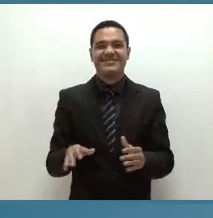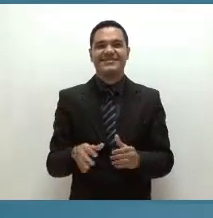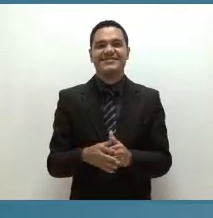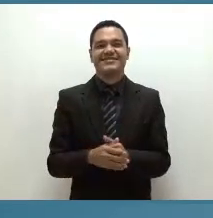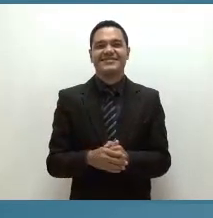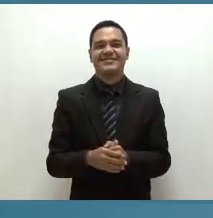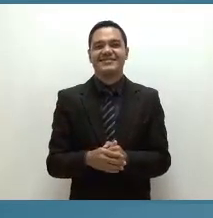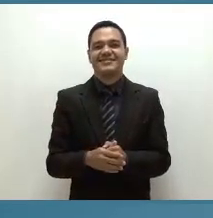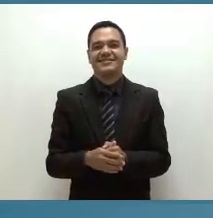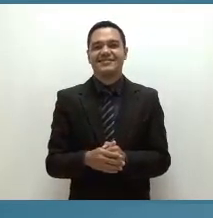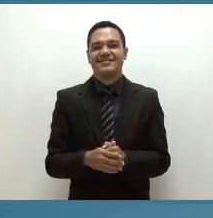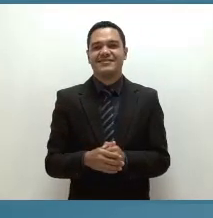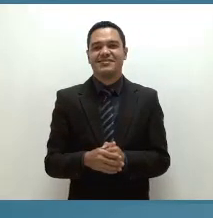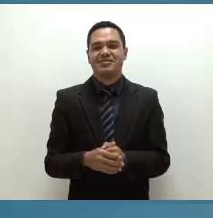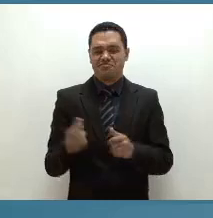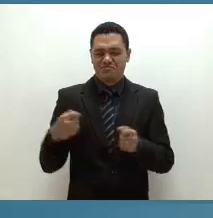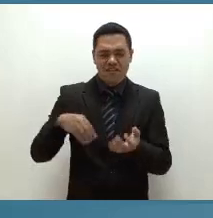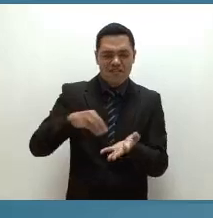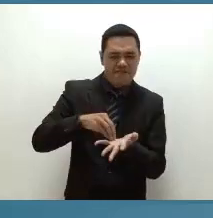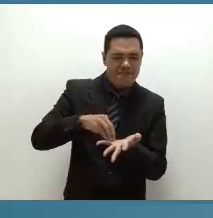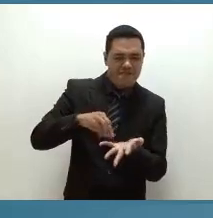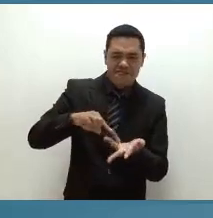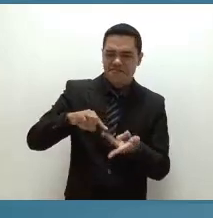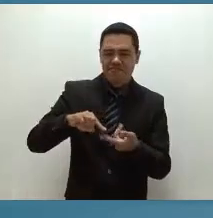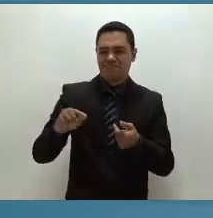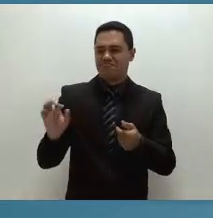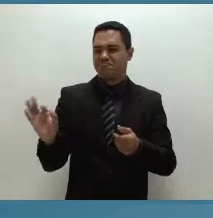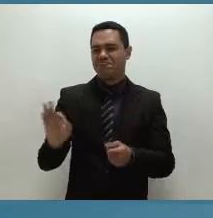nenhuma necessidade. Isso é muito bom.